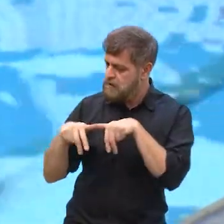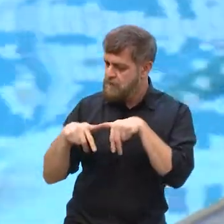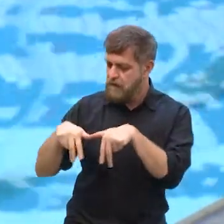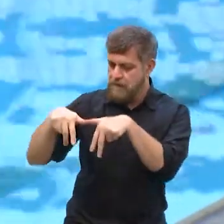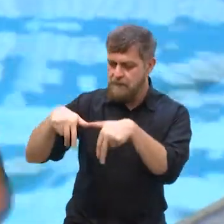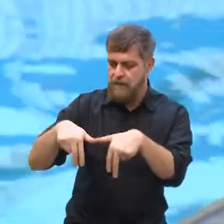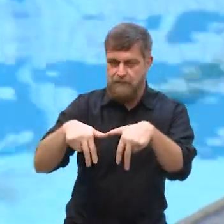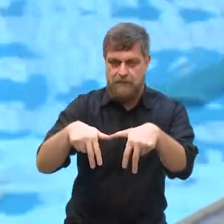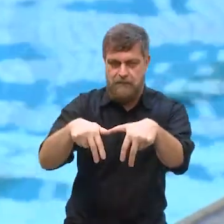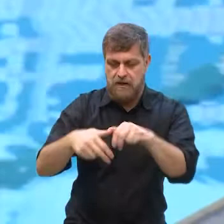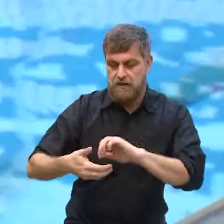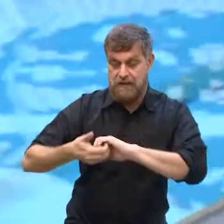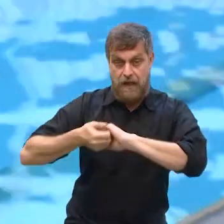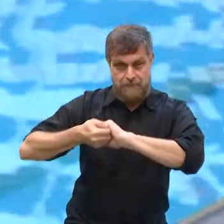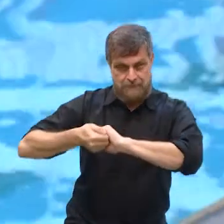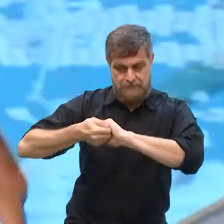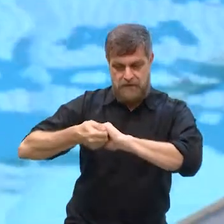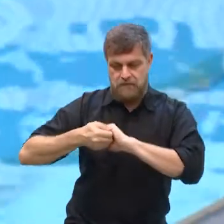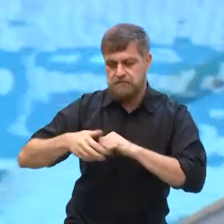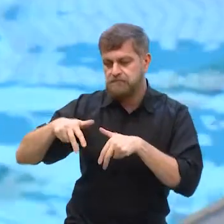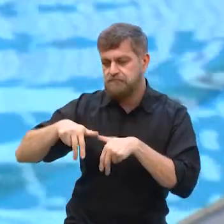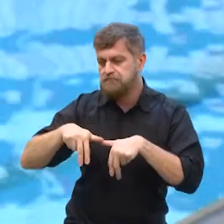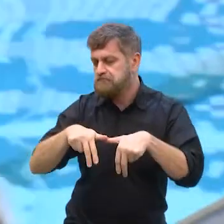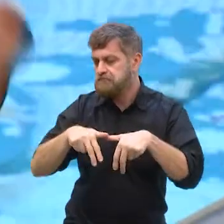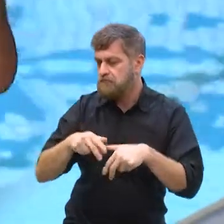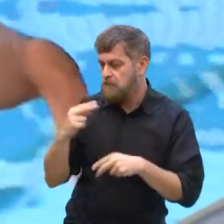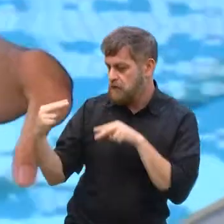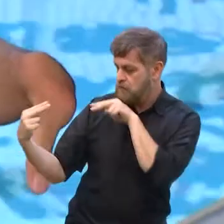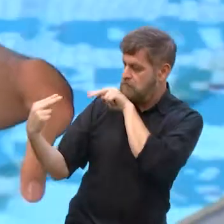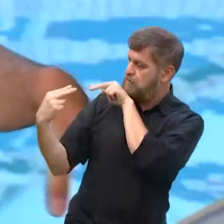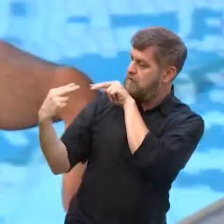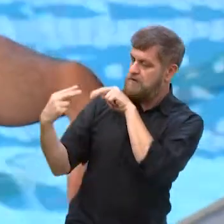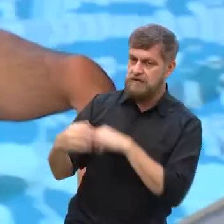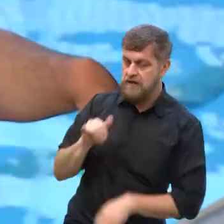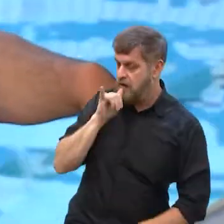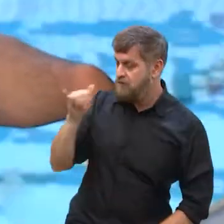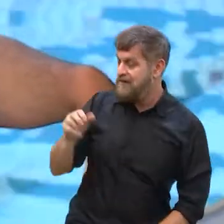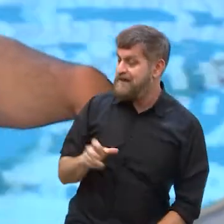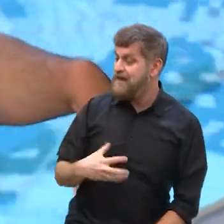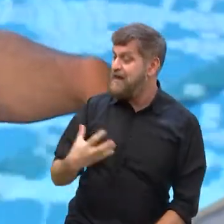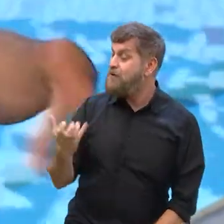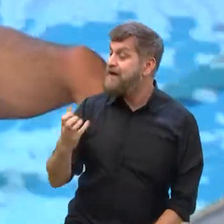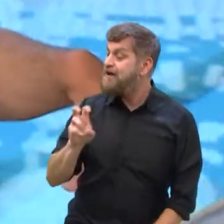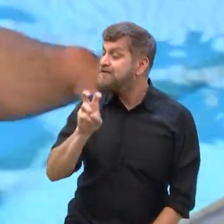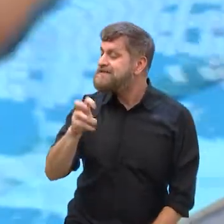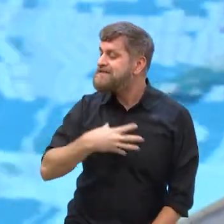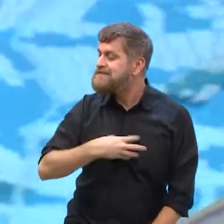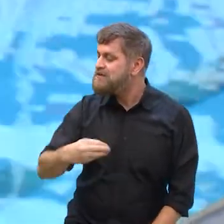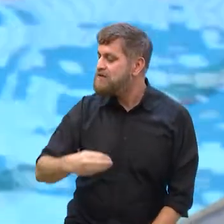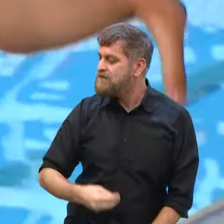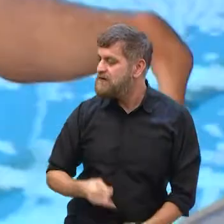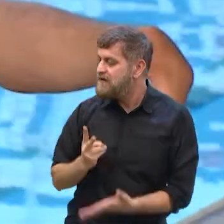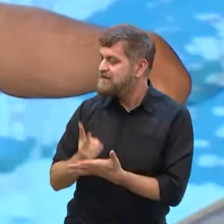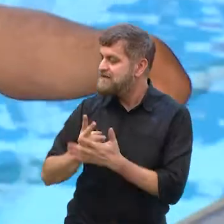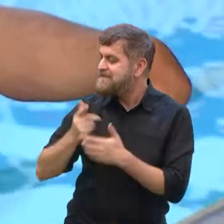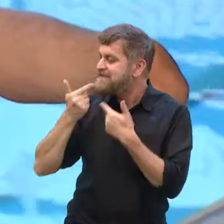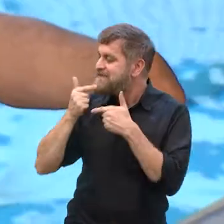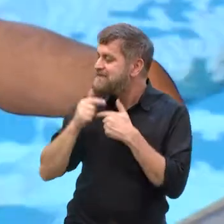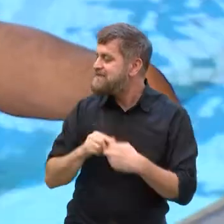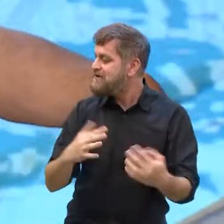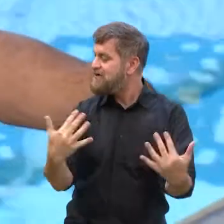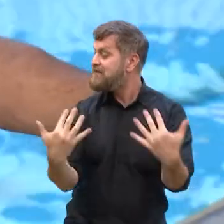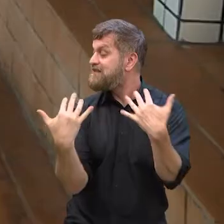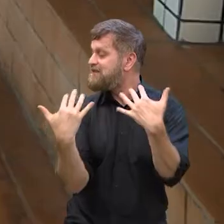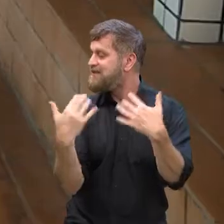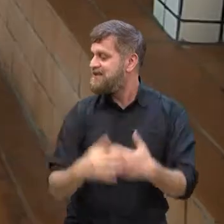então a gente dá a mão, e aí eu olho para ela e falo, eu quero ter 5 filhos, e continue sorrindo, porque tá todo mundo olhando para